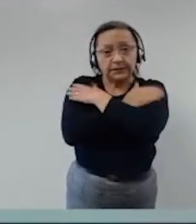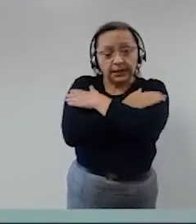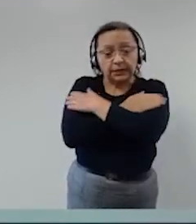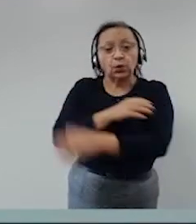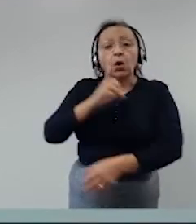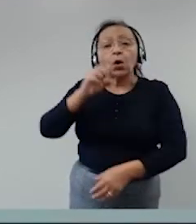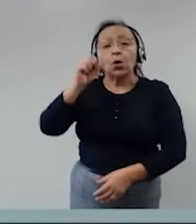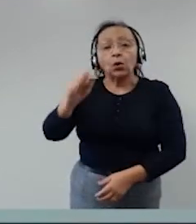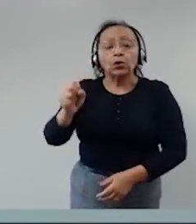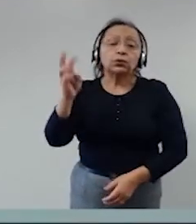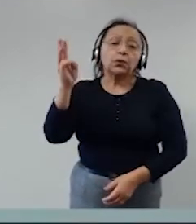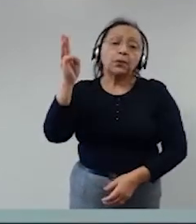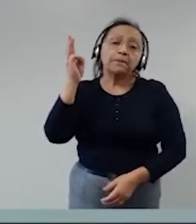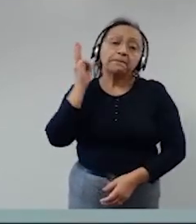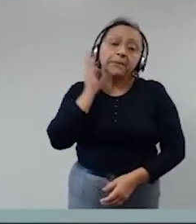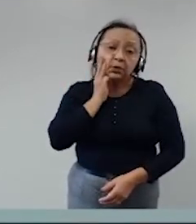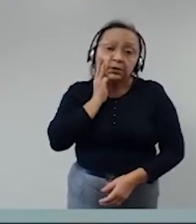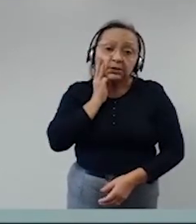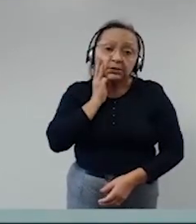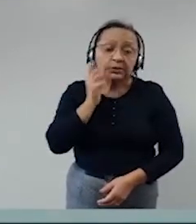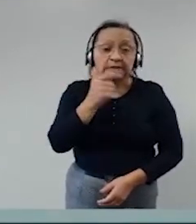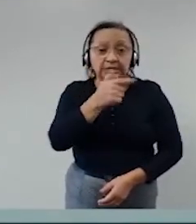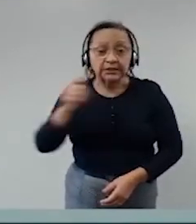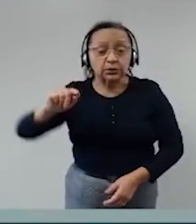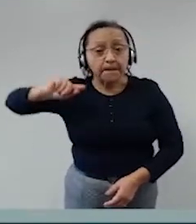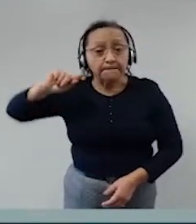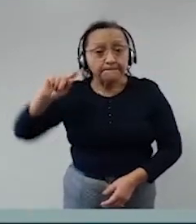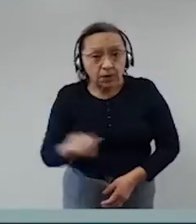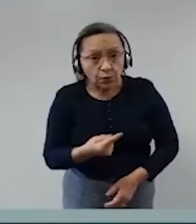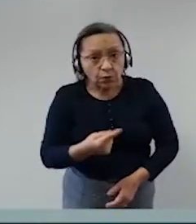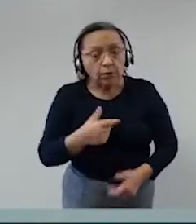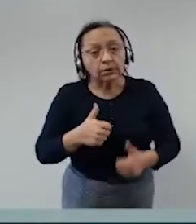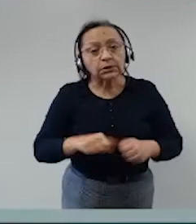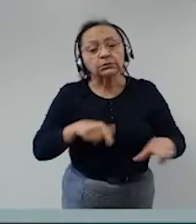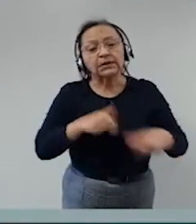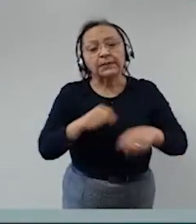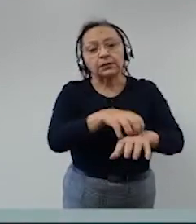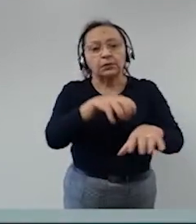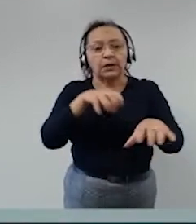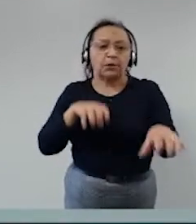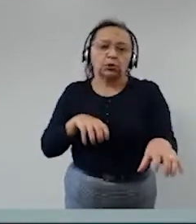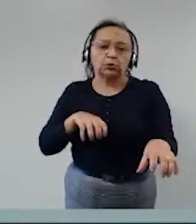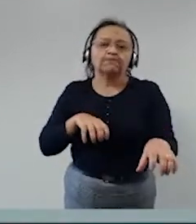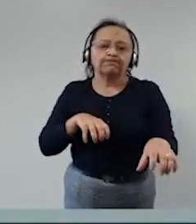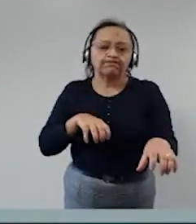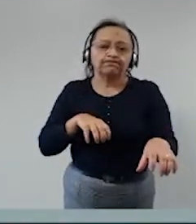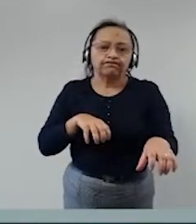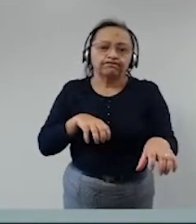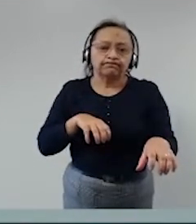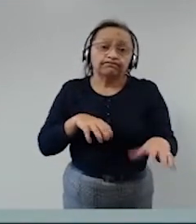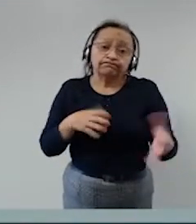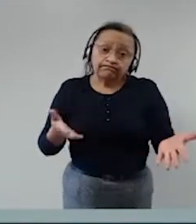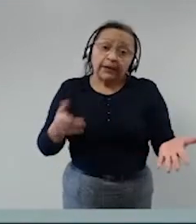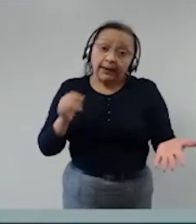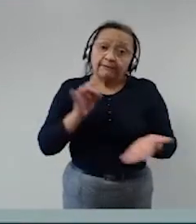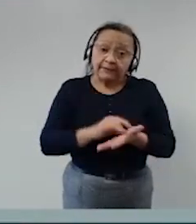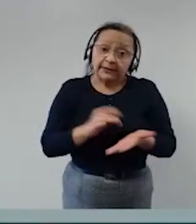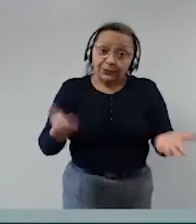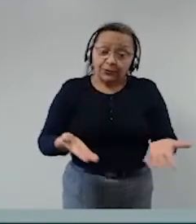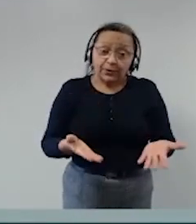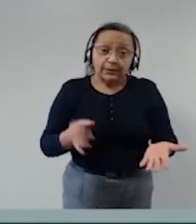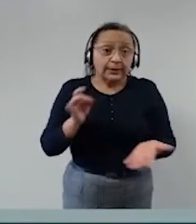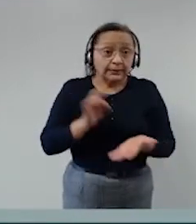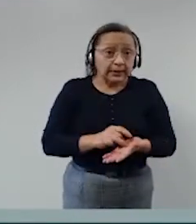mil estão em teletrabalho. Portanto, essa é a realidade. E uma realidade que veio